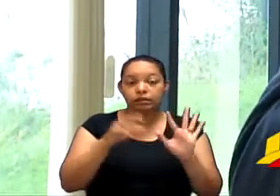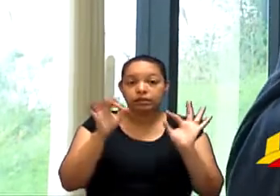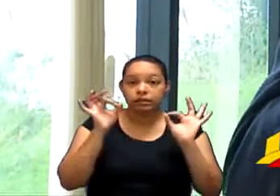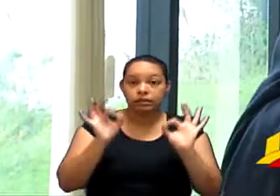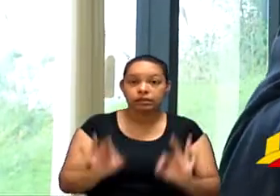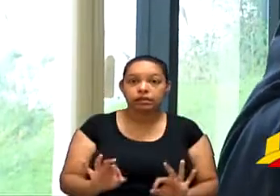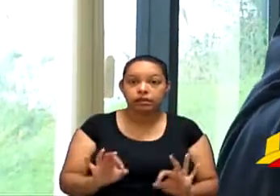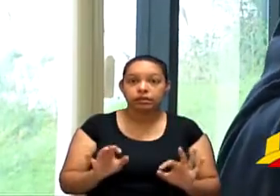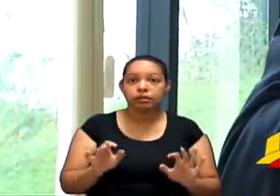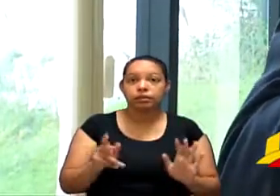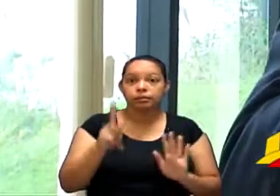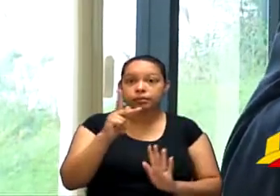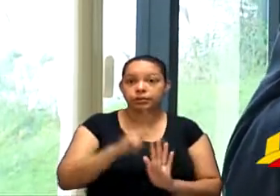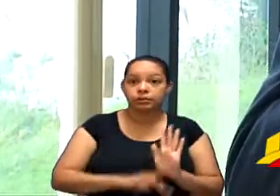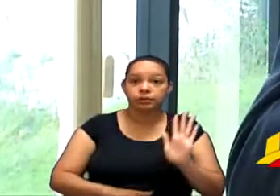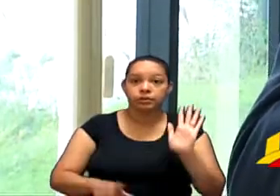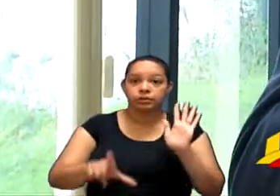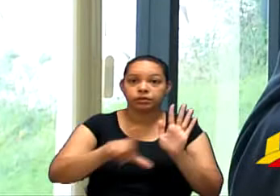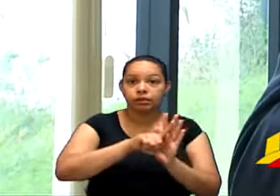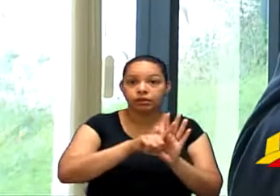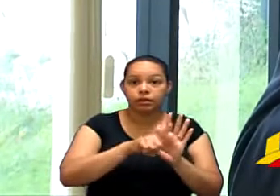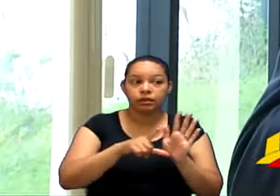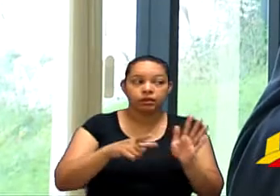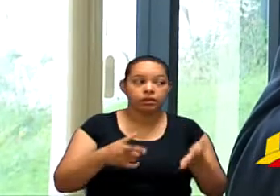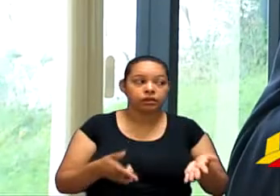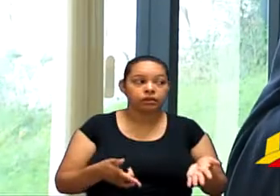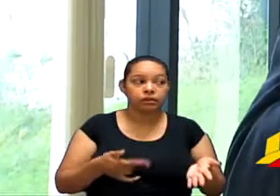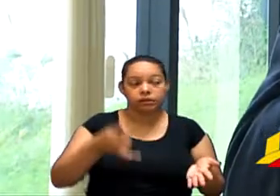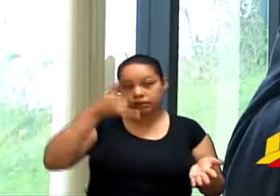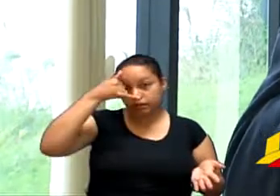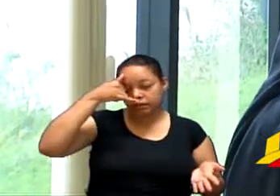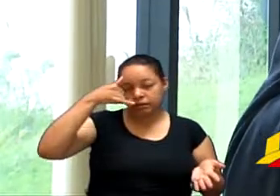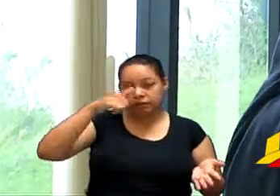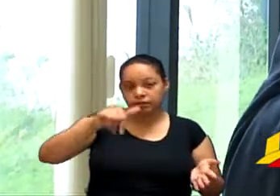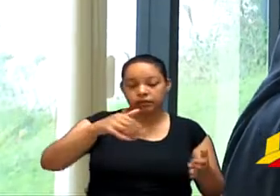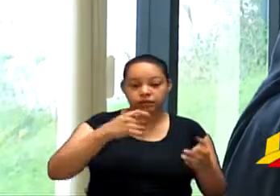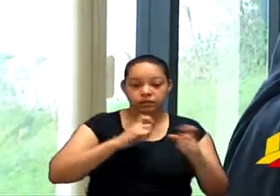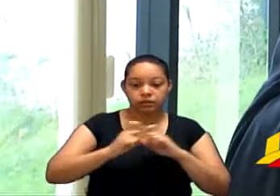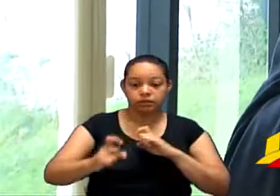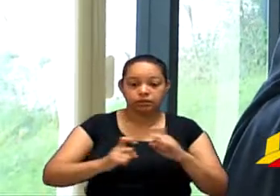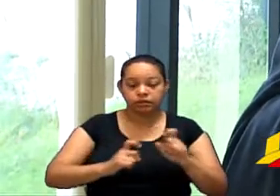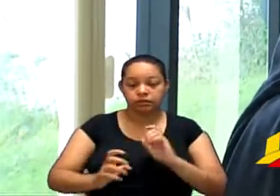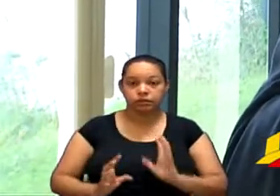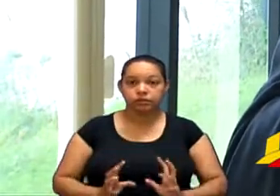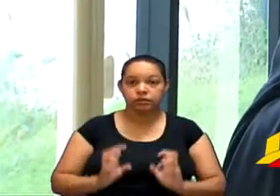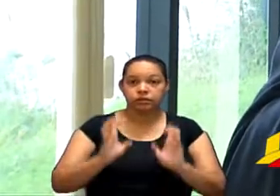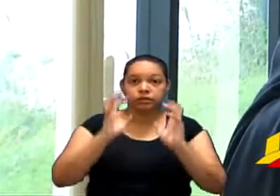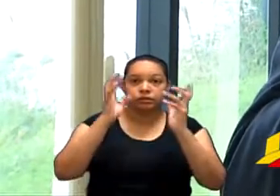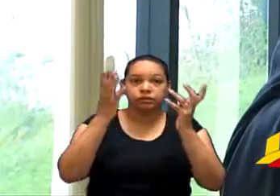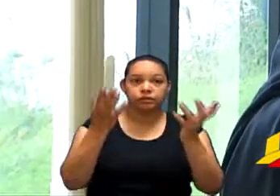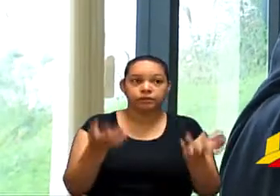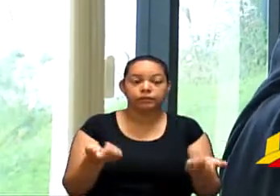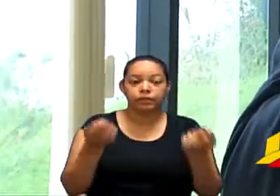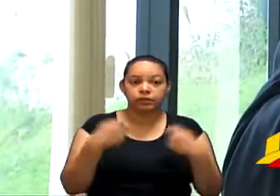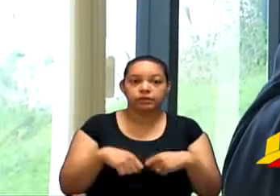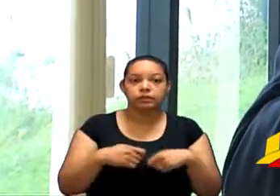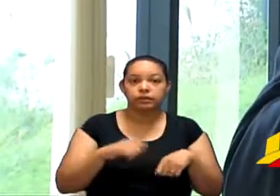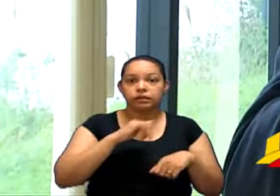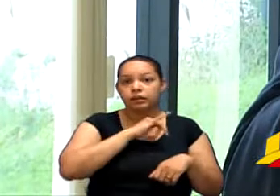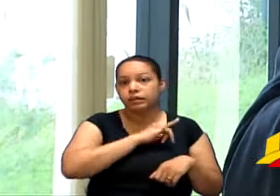lei vi para ser discussão aqui na Câmara Municipal e ele tem que primeira coisa você dar um parecer pela